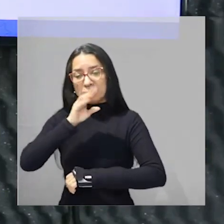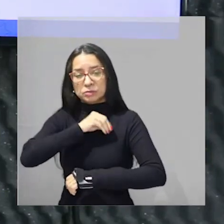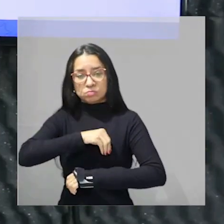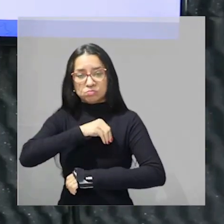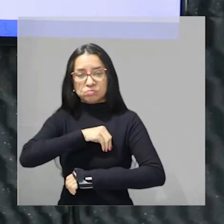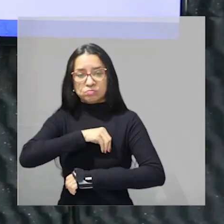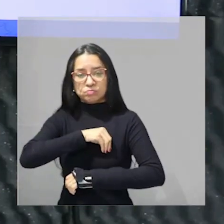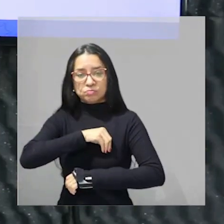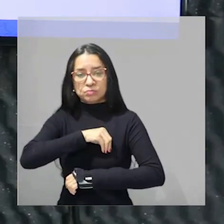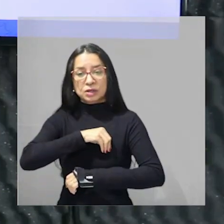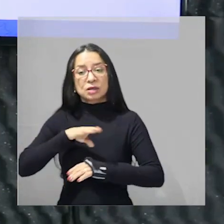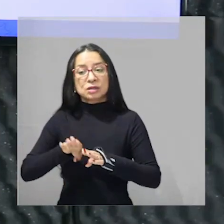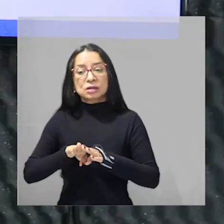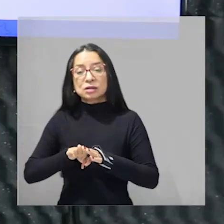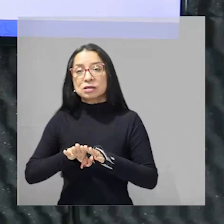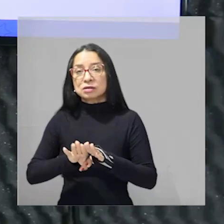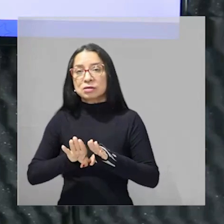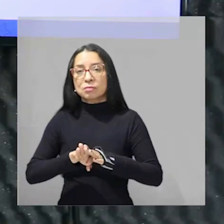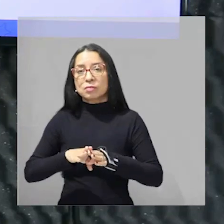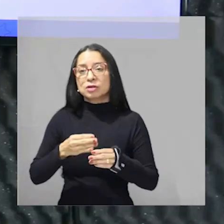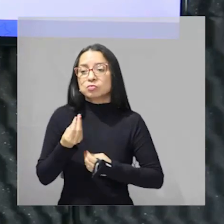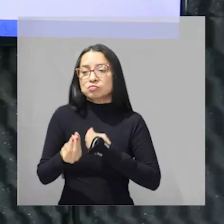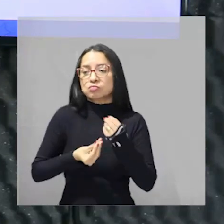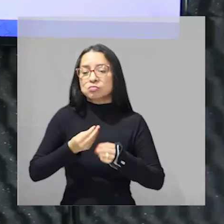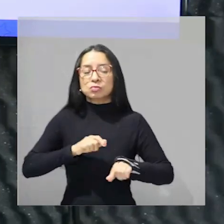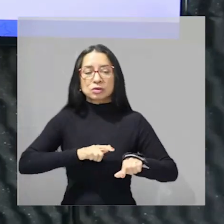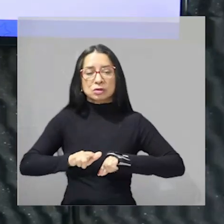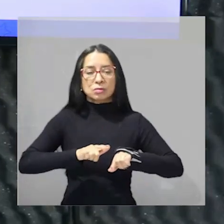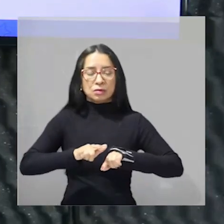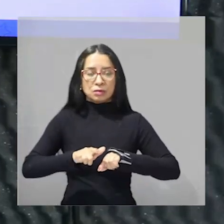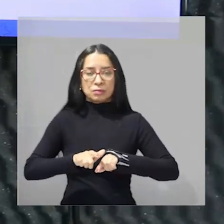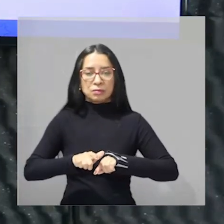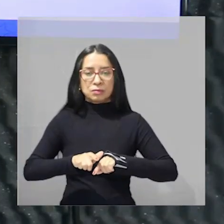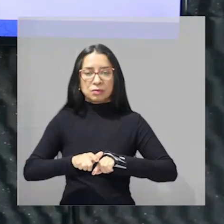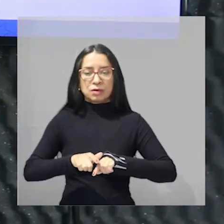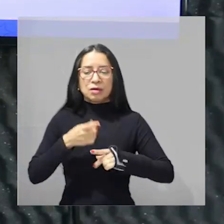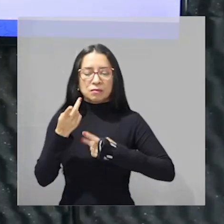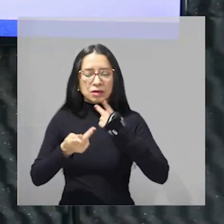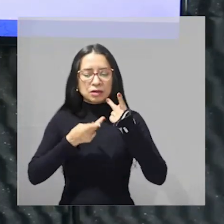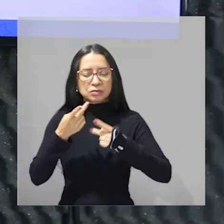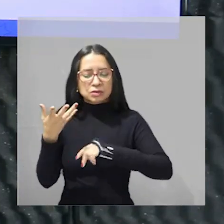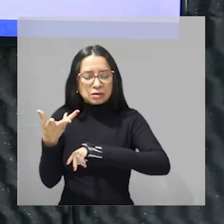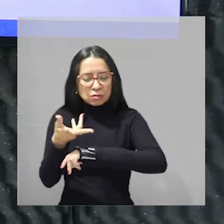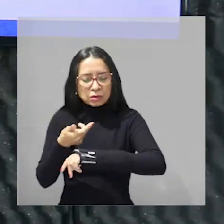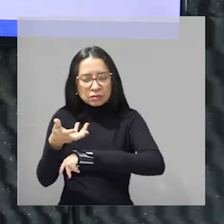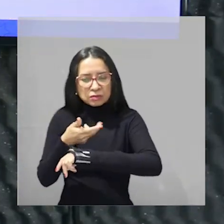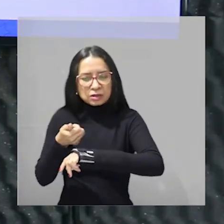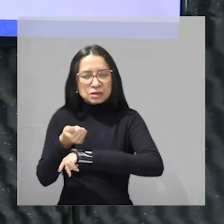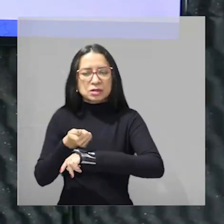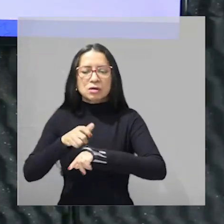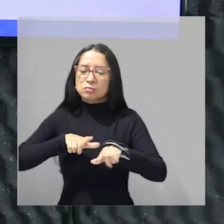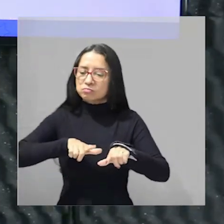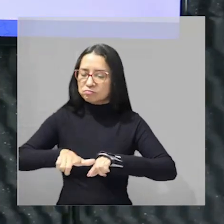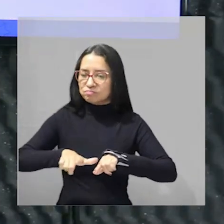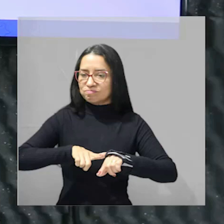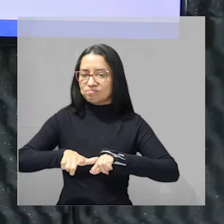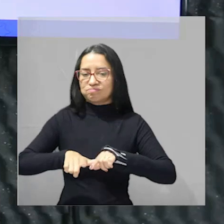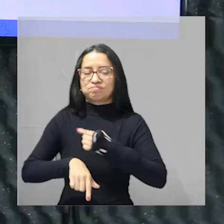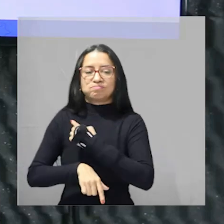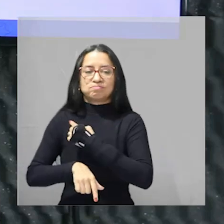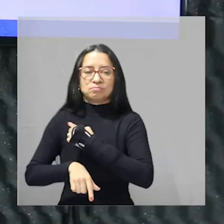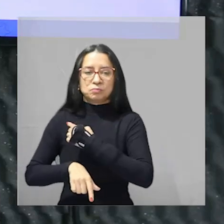ser condições melhores. Então eu estou falando de quê? De qualificação de mão de obra. Vamos ver se existe questão falando sobre isso? Agora eu volto, olha